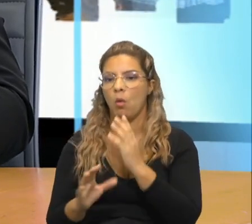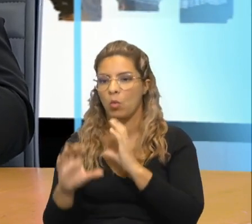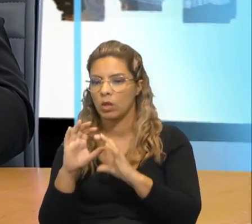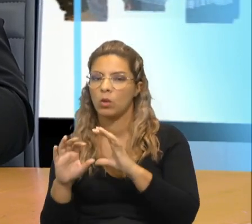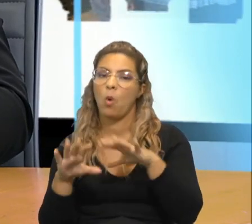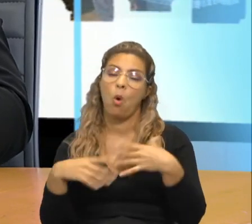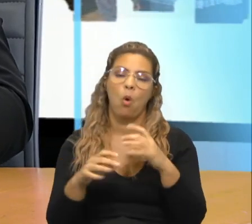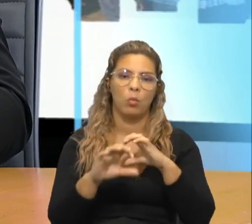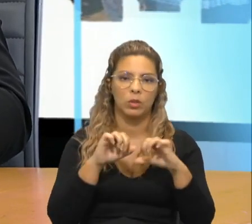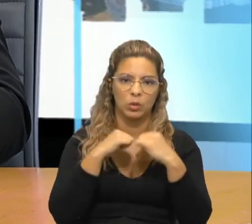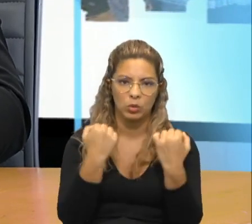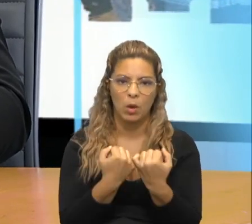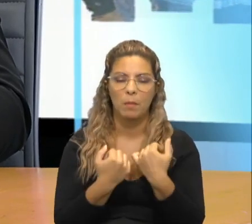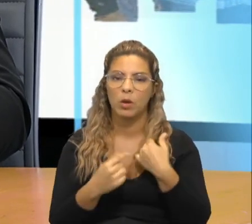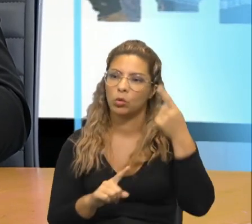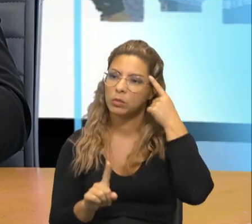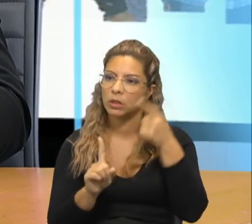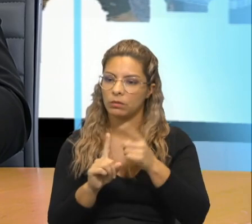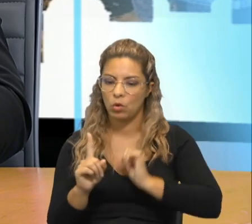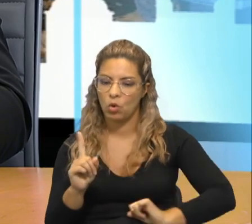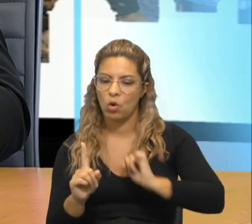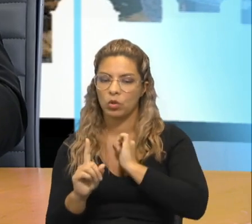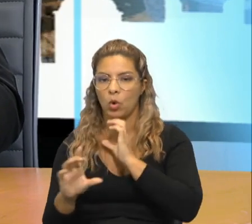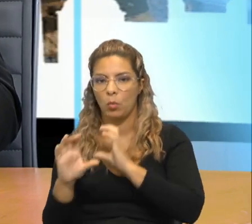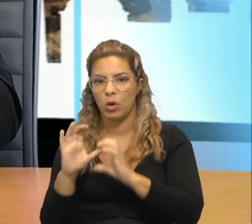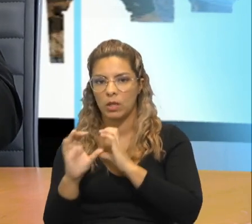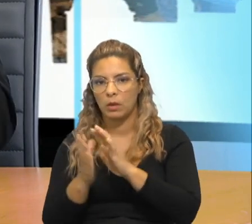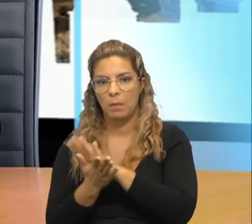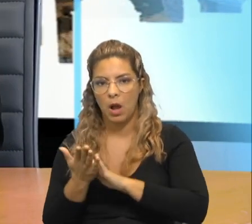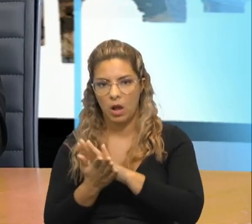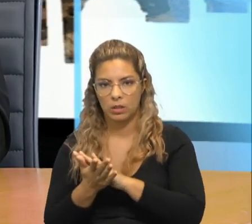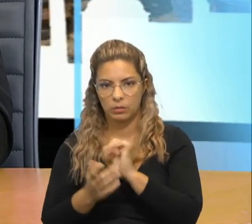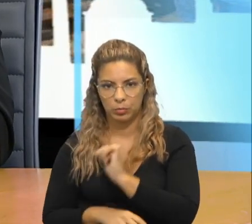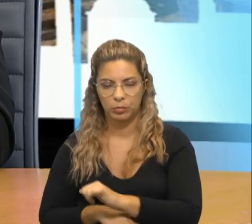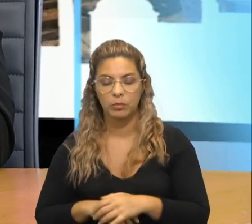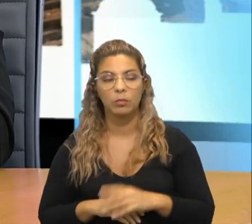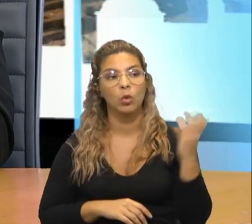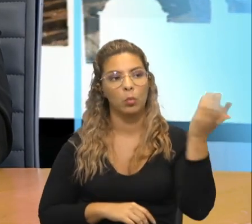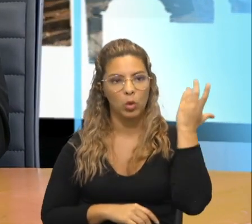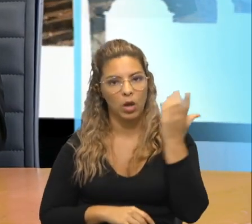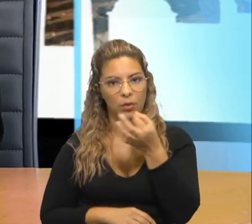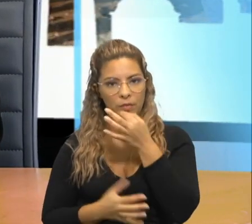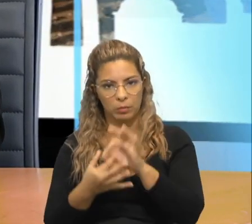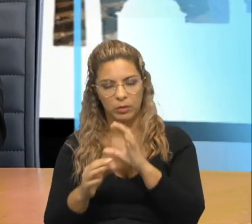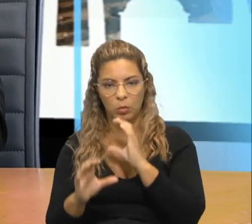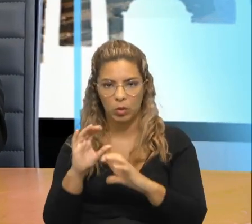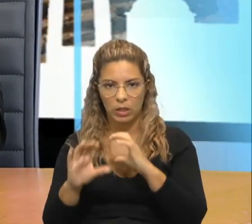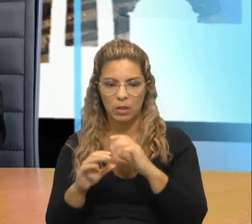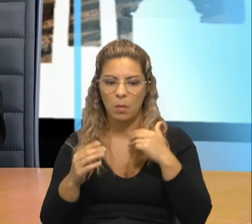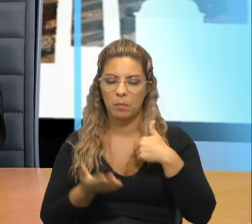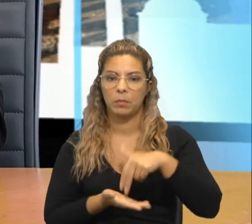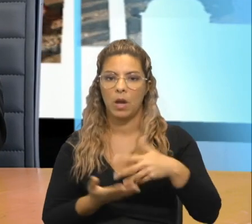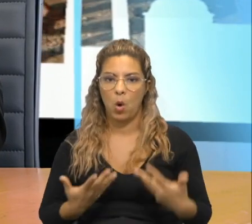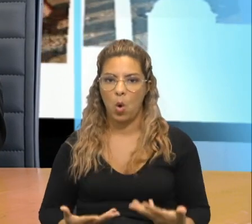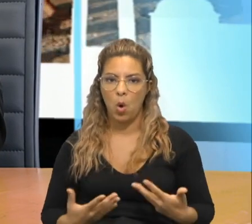social, mas a nossa vocação é a comunicação desde o começo. E já lá vamos a essa cultura de comunicação, sobretudo no presente e olhando também o